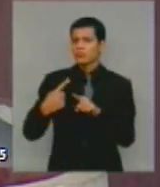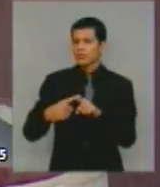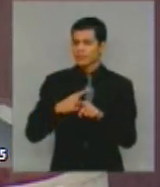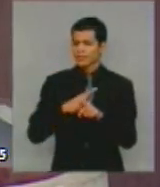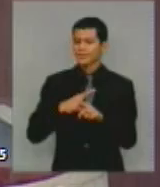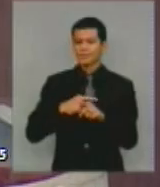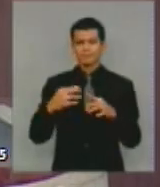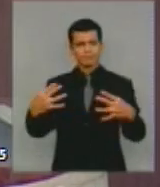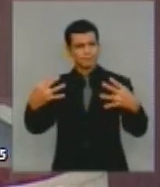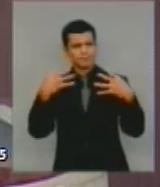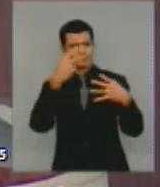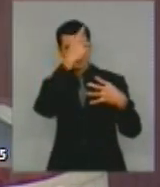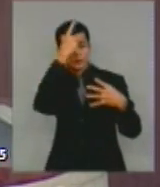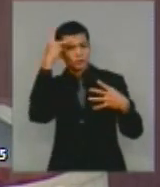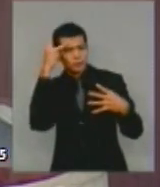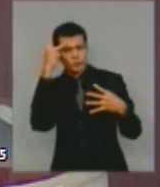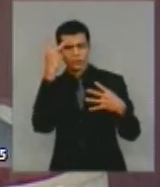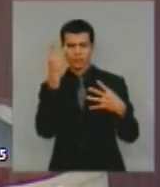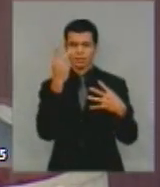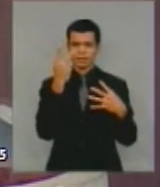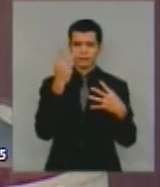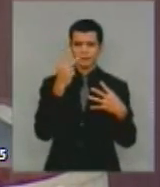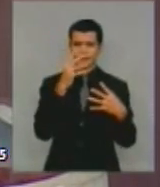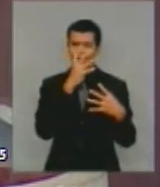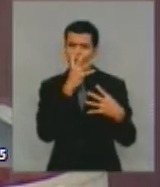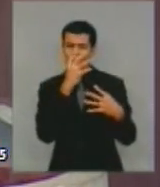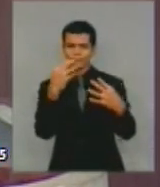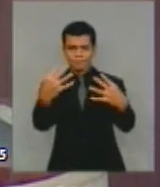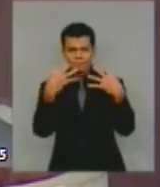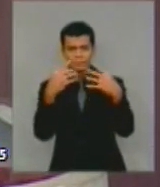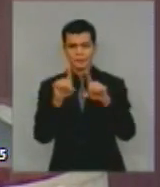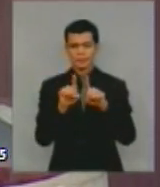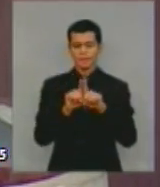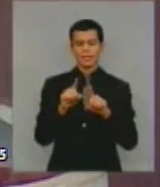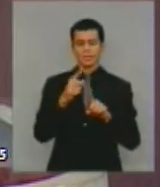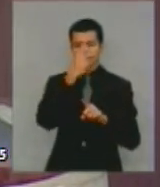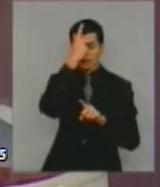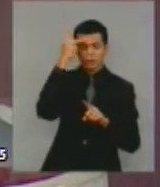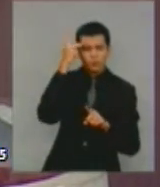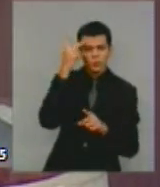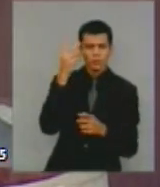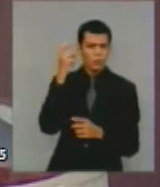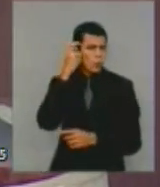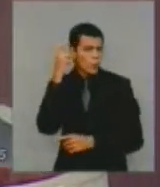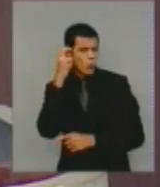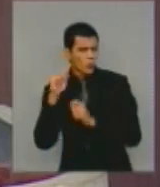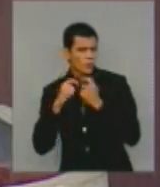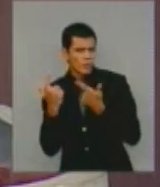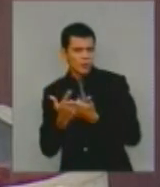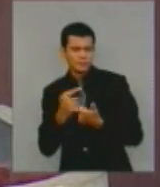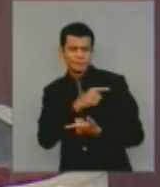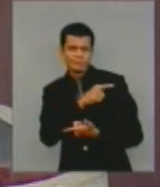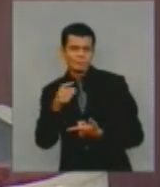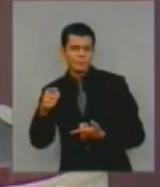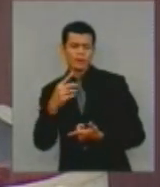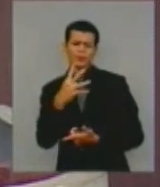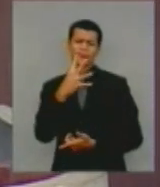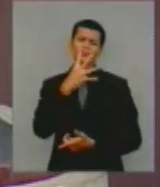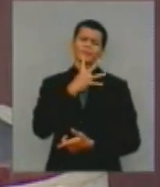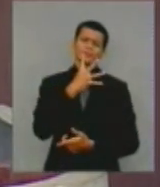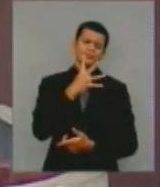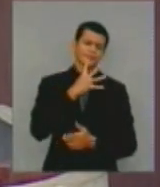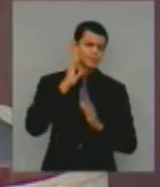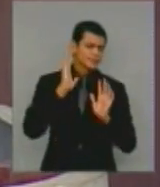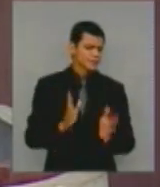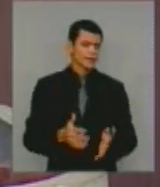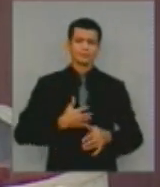agora pela Assembleia, pela TV Assembleia, que nos escutam pela Rádio Assembleia, estão muito acostumados a